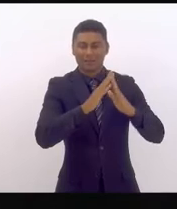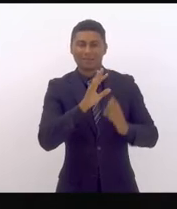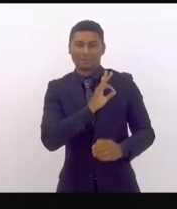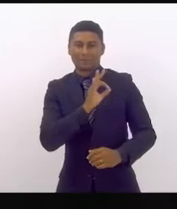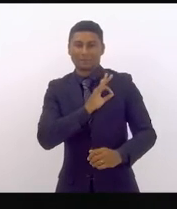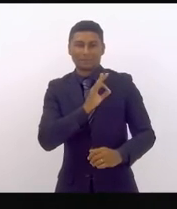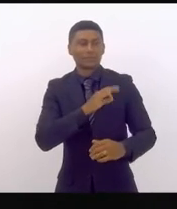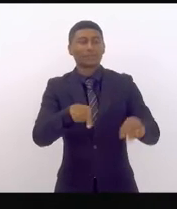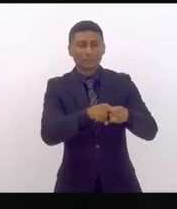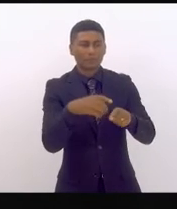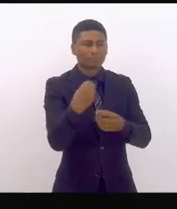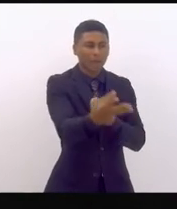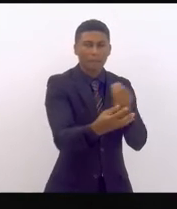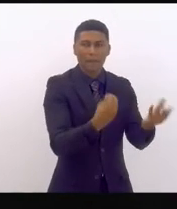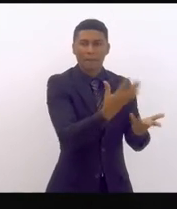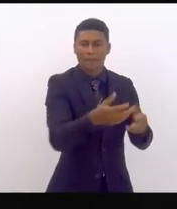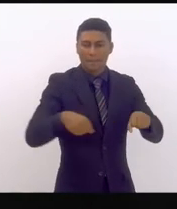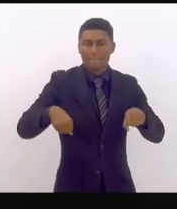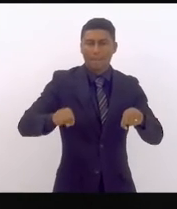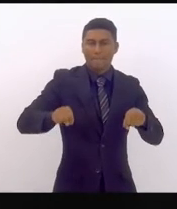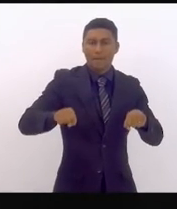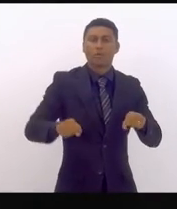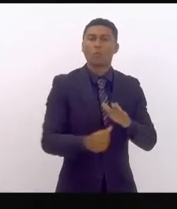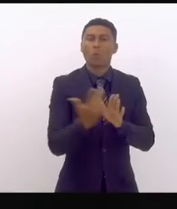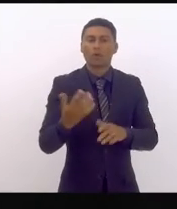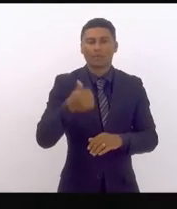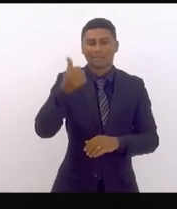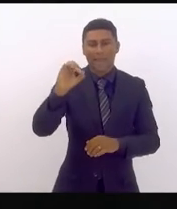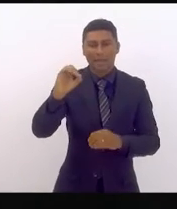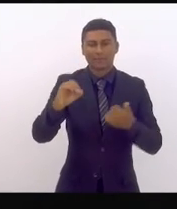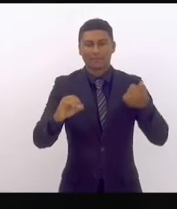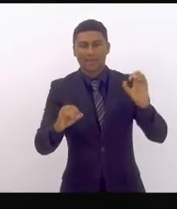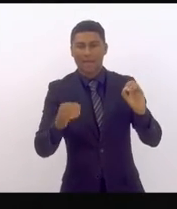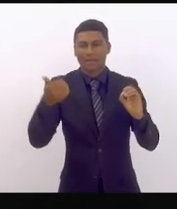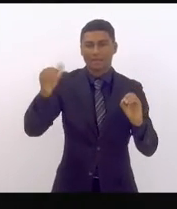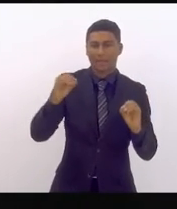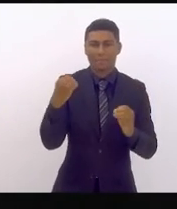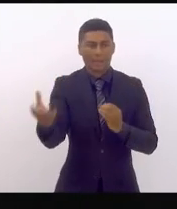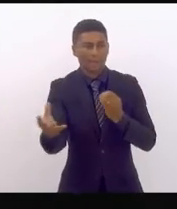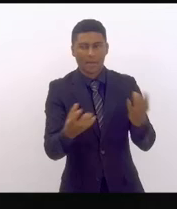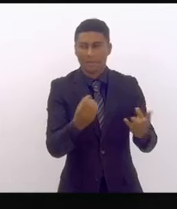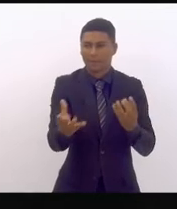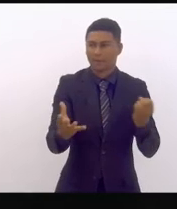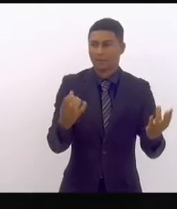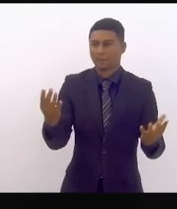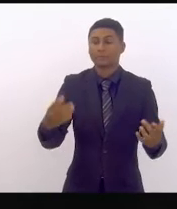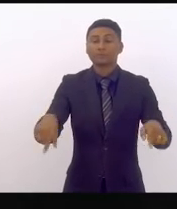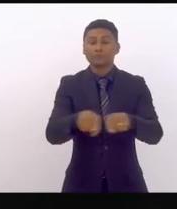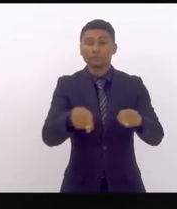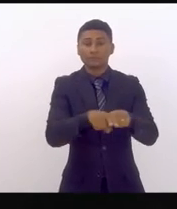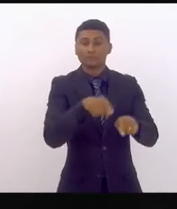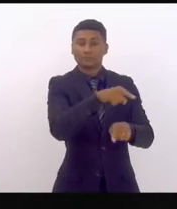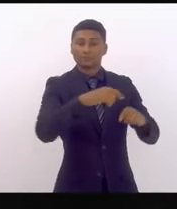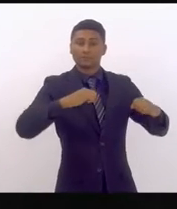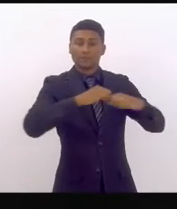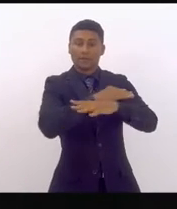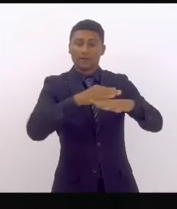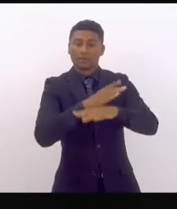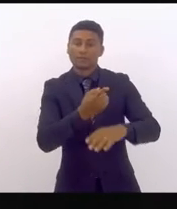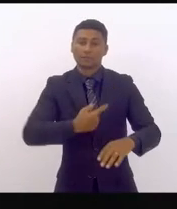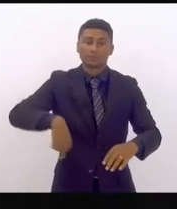motocicleta para ajudar no policiamento ostensivo São João de Meriti também implantamos a Patrulha